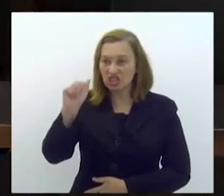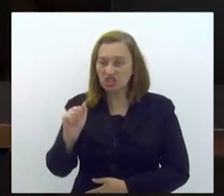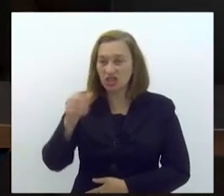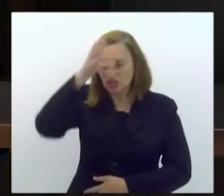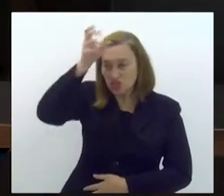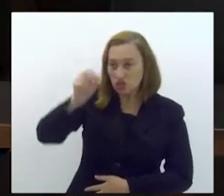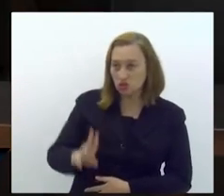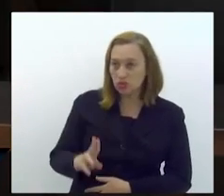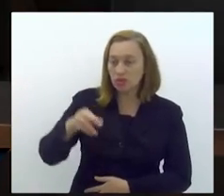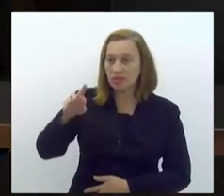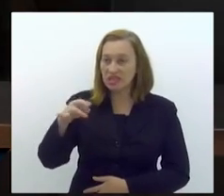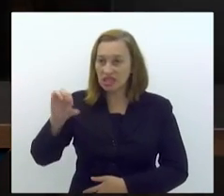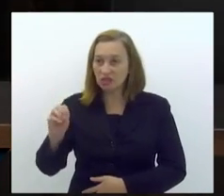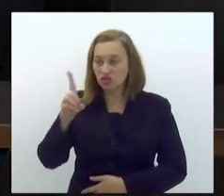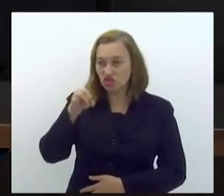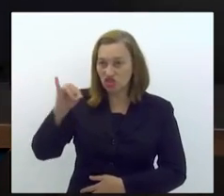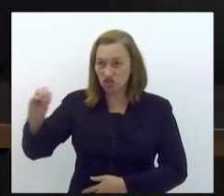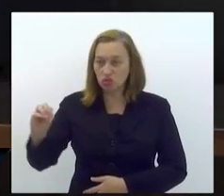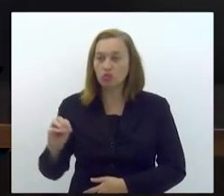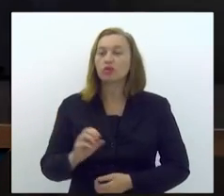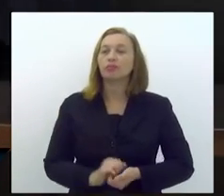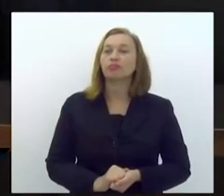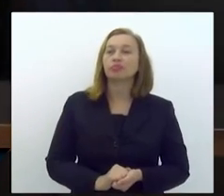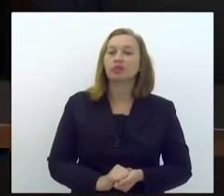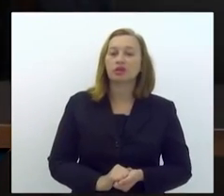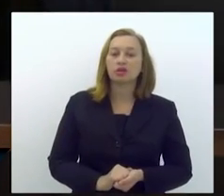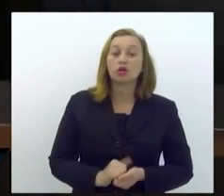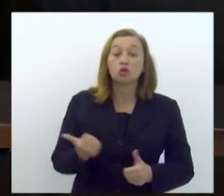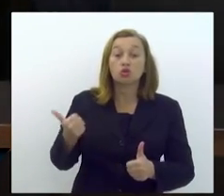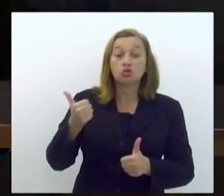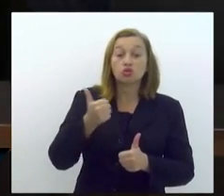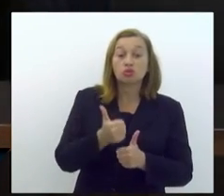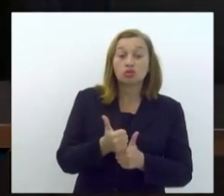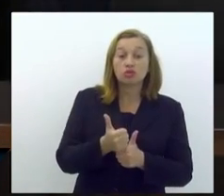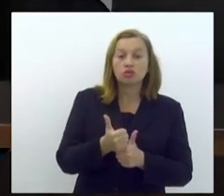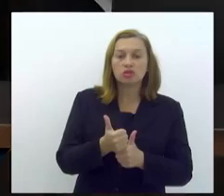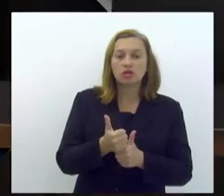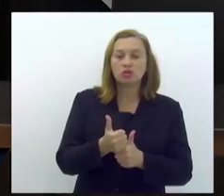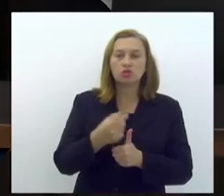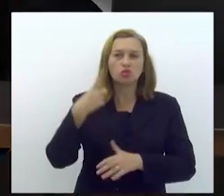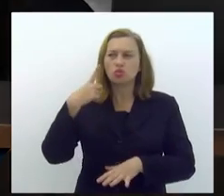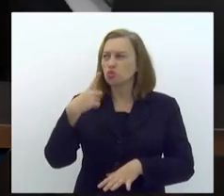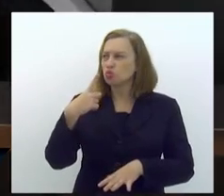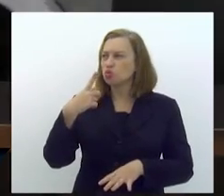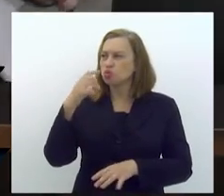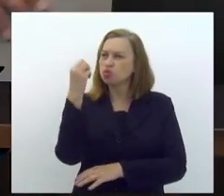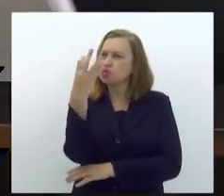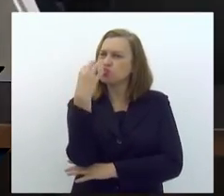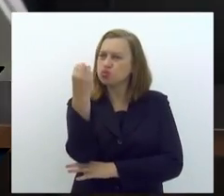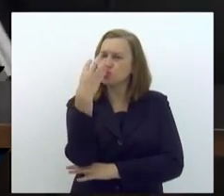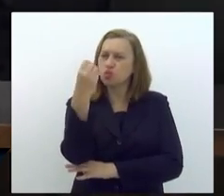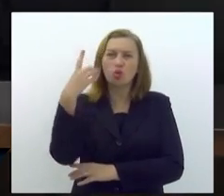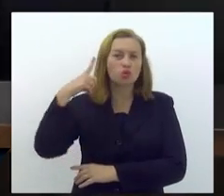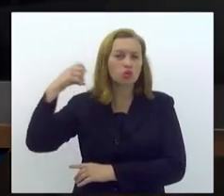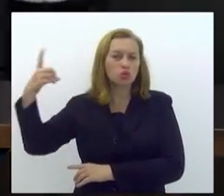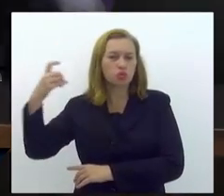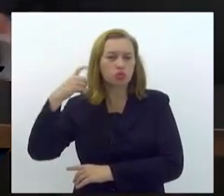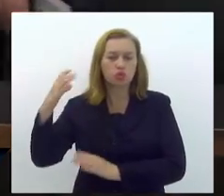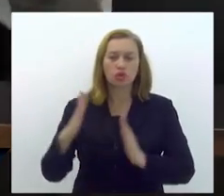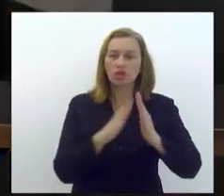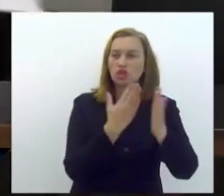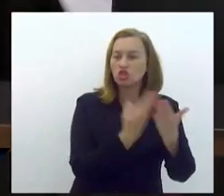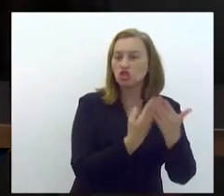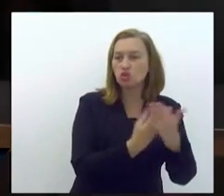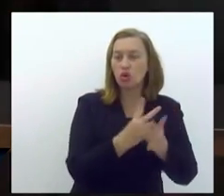tia Ju e Marcelo Dino que dispõe sobre a substituição dos sinais sonoros nos estabelecimentos de ensinos públicos